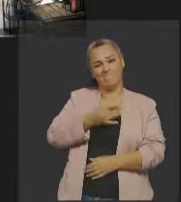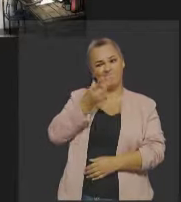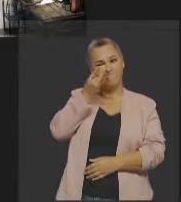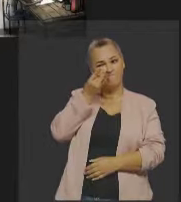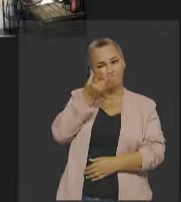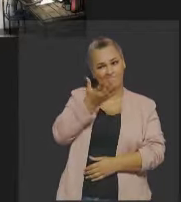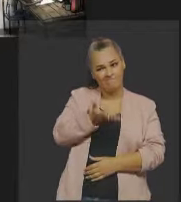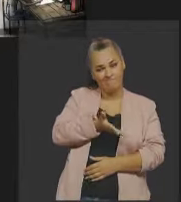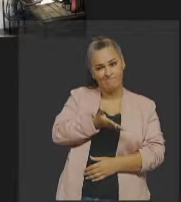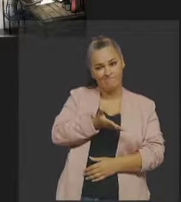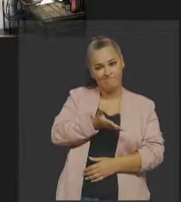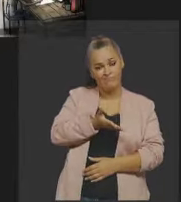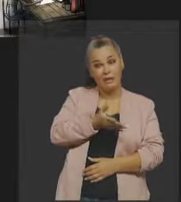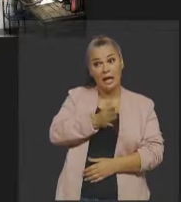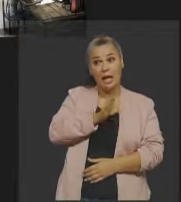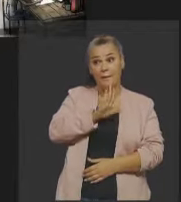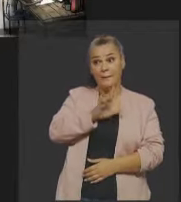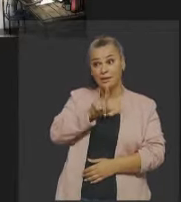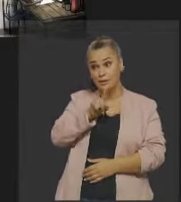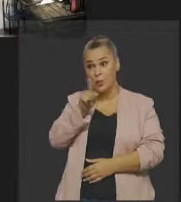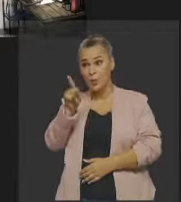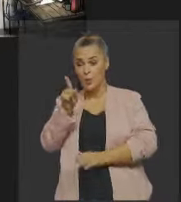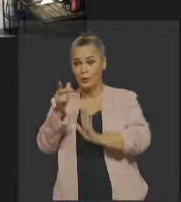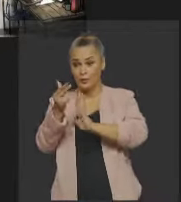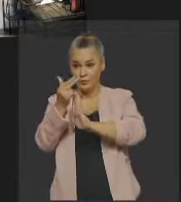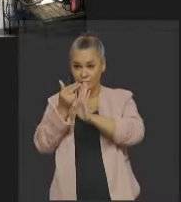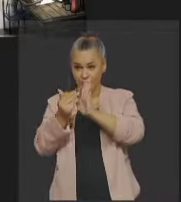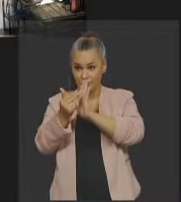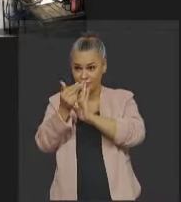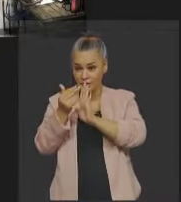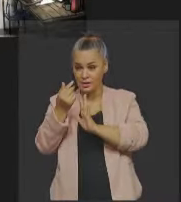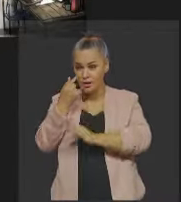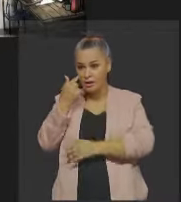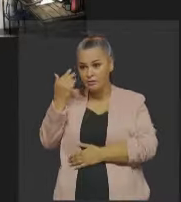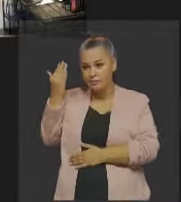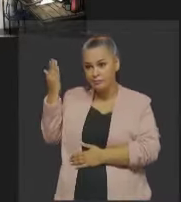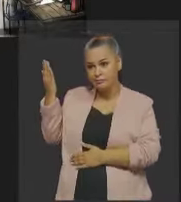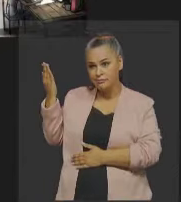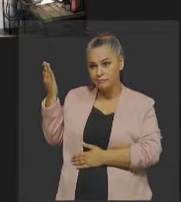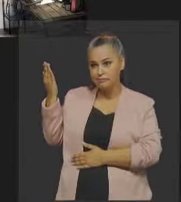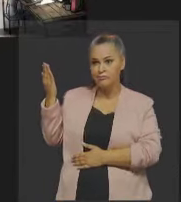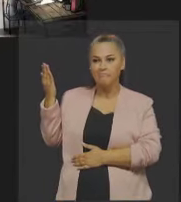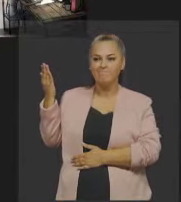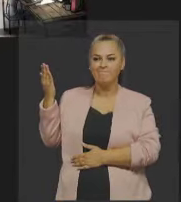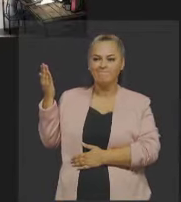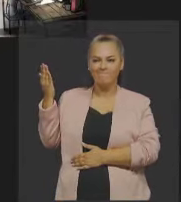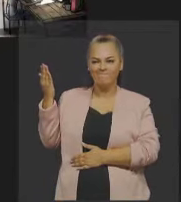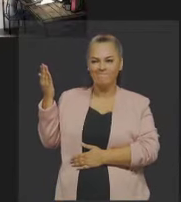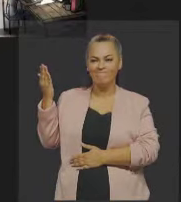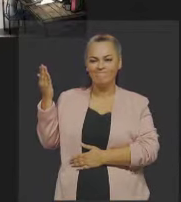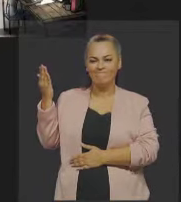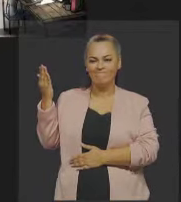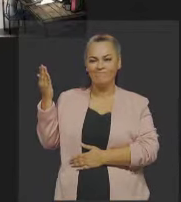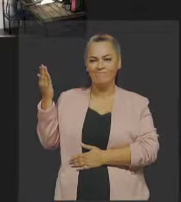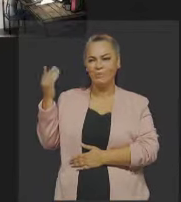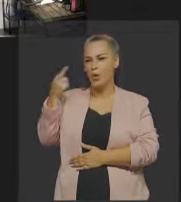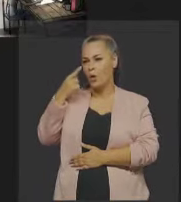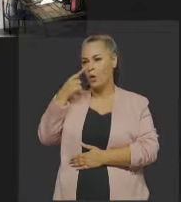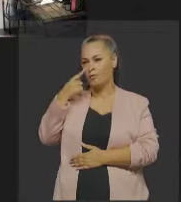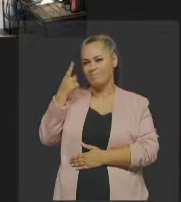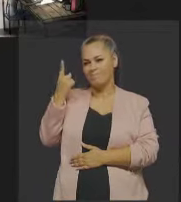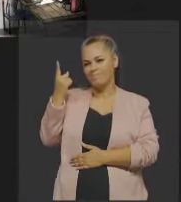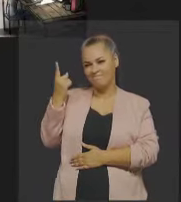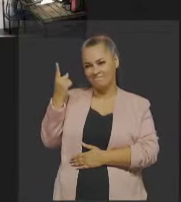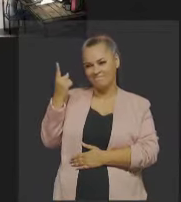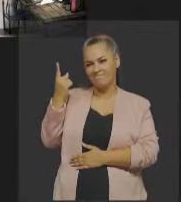tem uma outra, que aí já não tem diálogos, mas já fica mais ou menos claro o que está querendo dizer, né? De um lado a gente tem um menino que ele